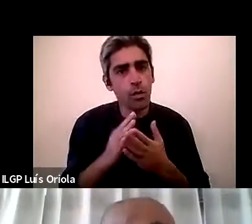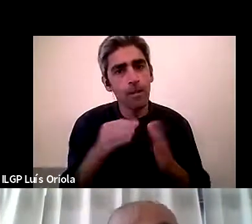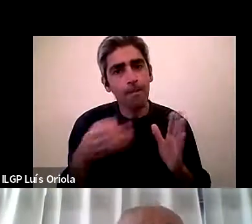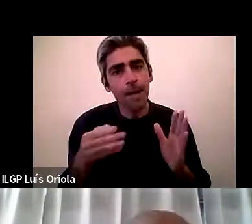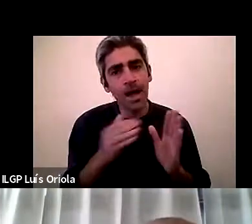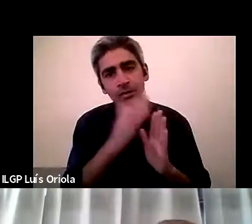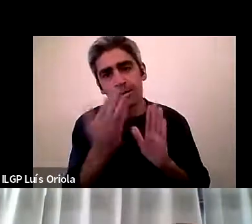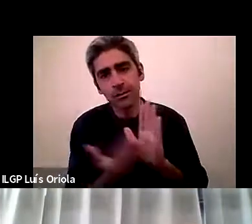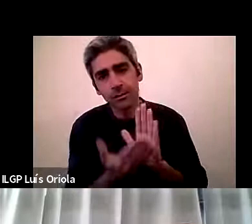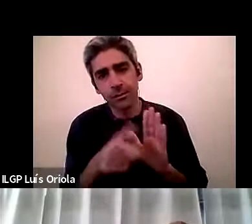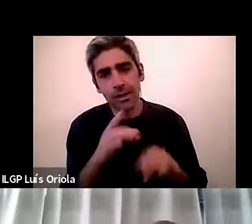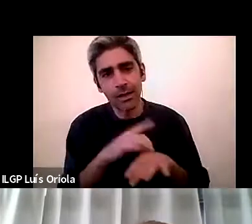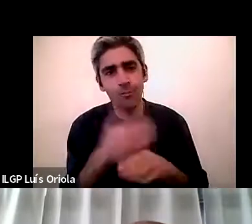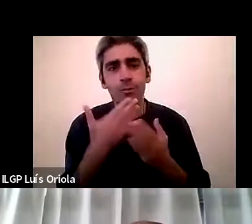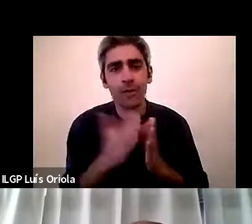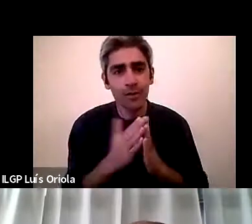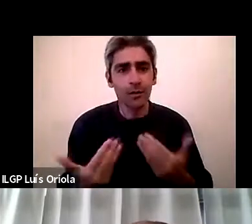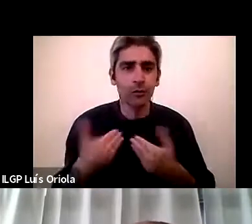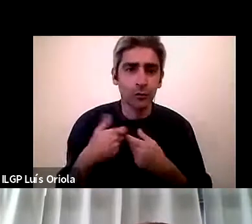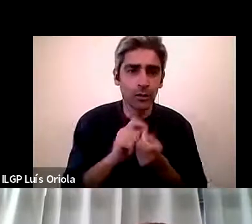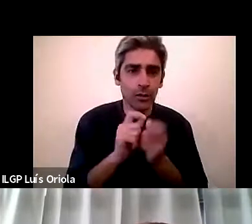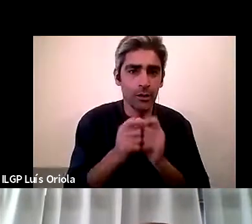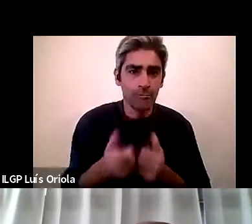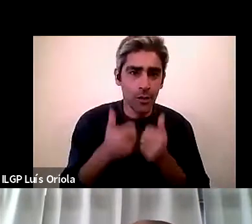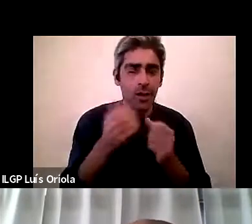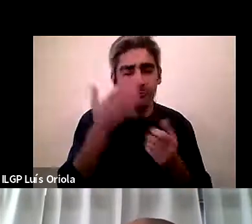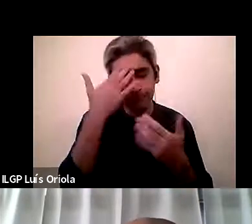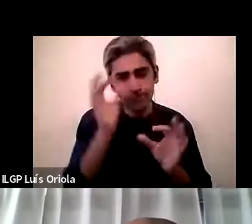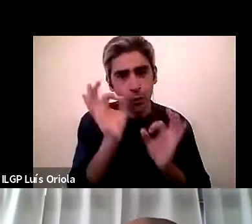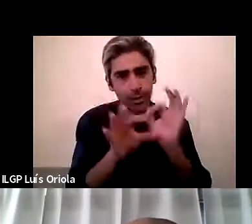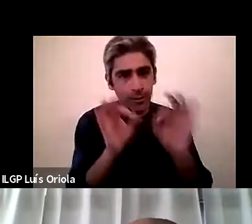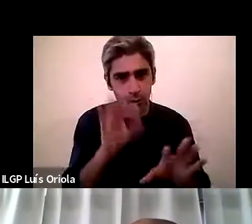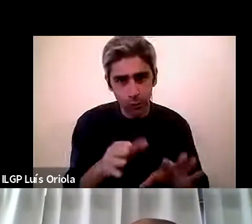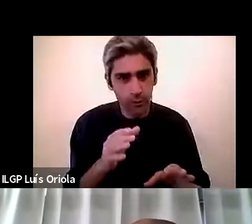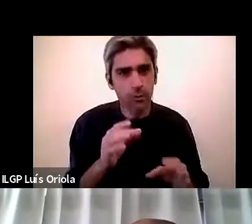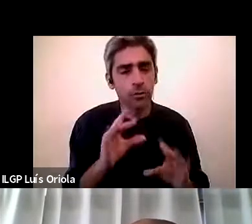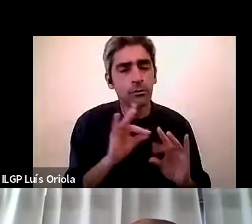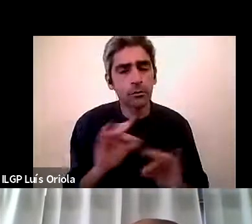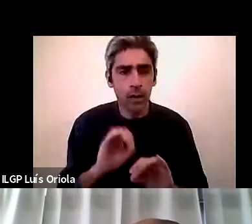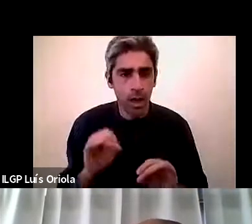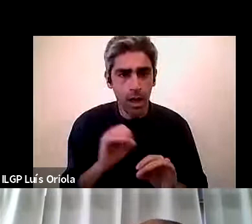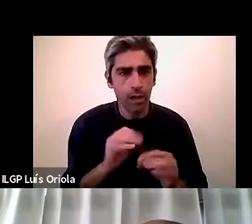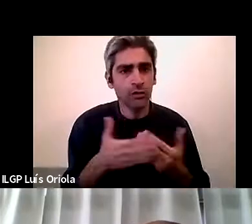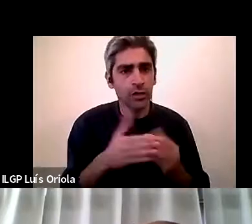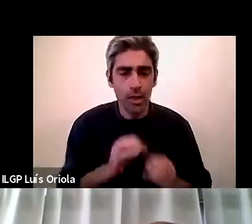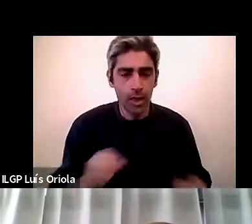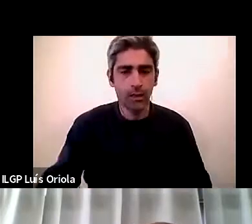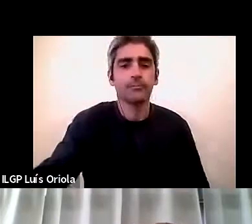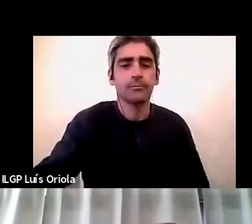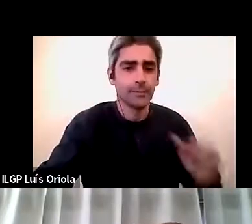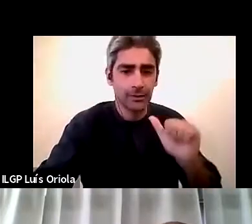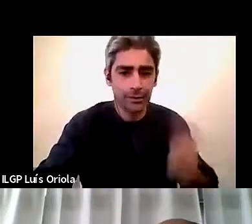exatamente deste guia, que diz, por favor, ajudem-nos a melhorar, enviem os vossos contributos, nada cristalizado, nada está fechado.